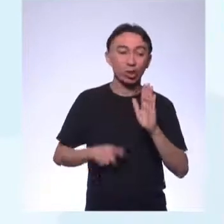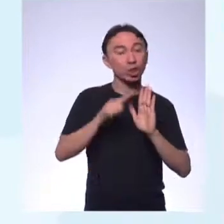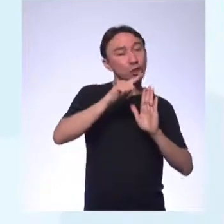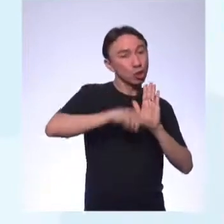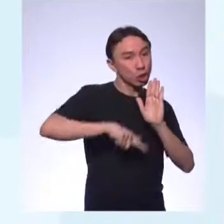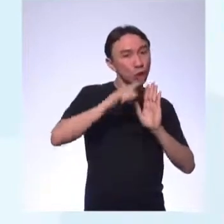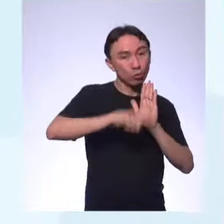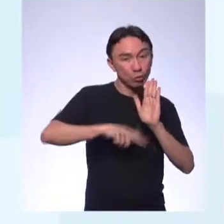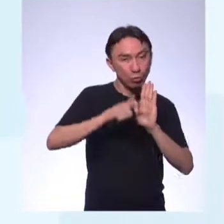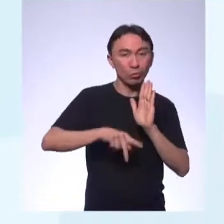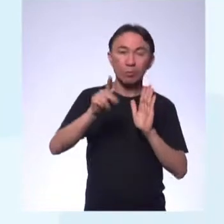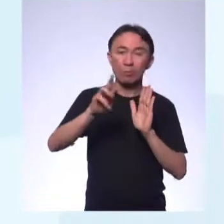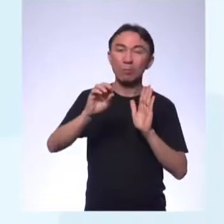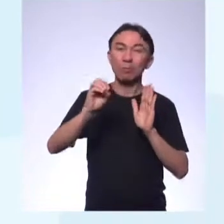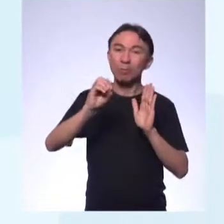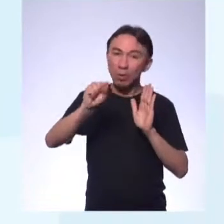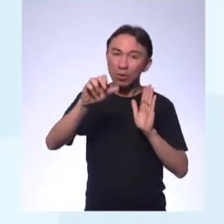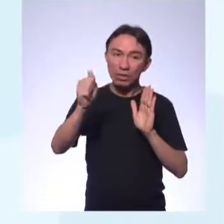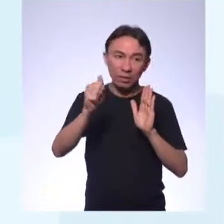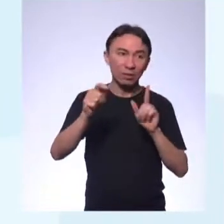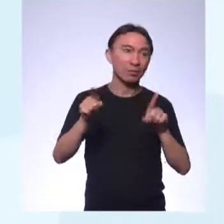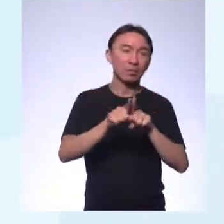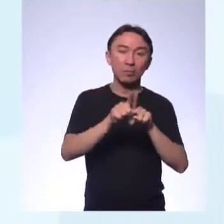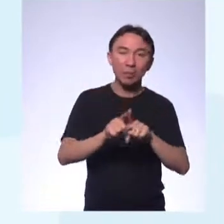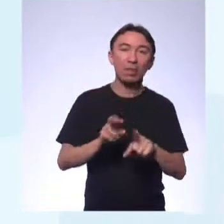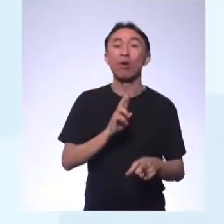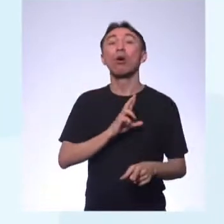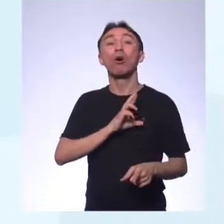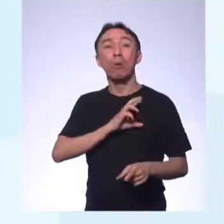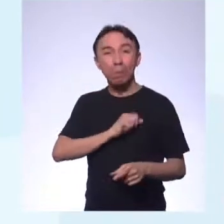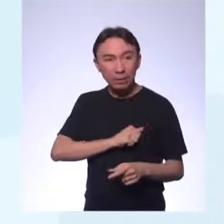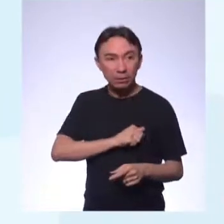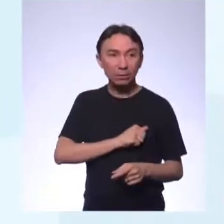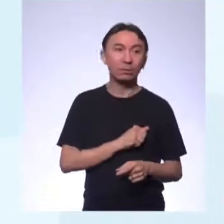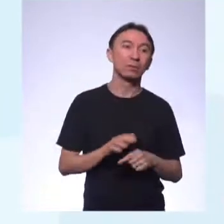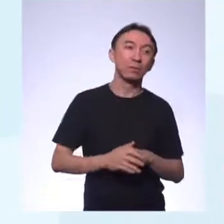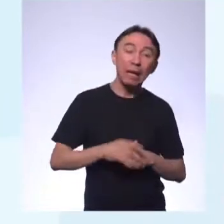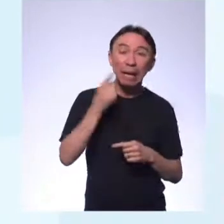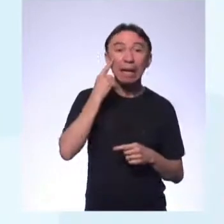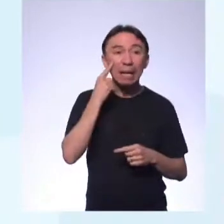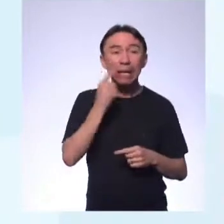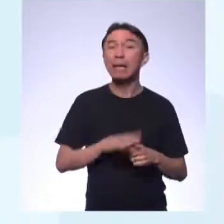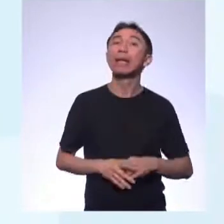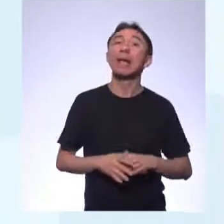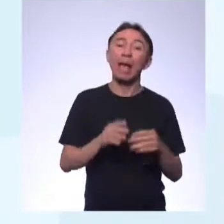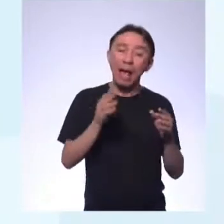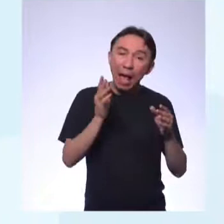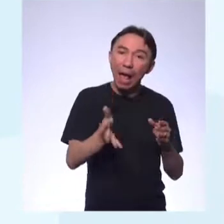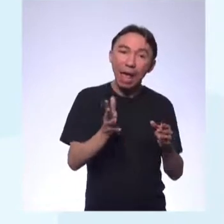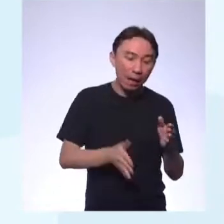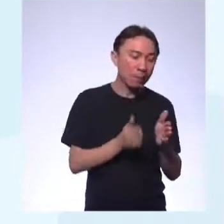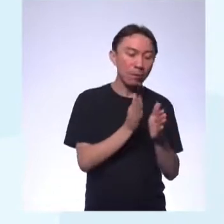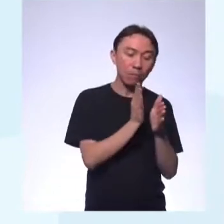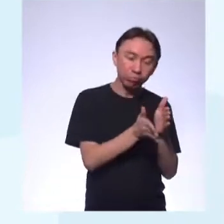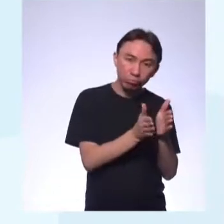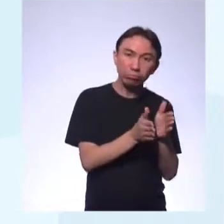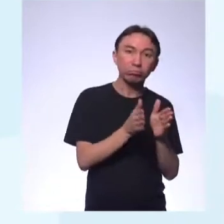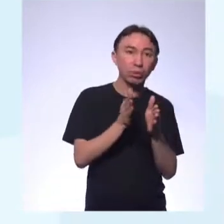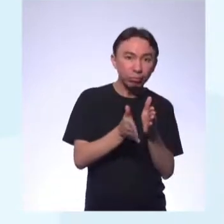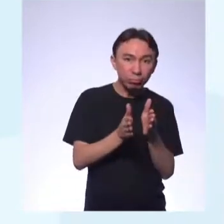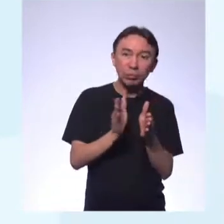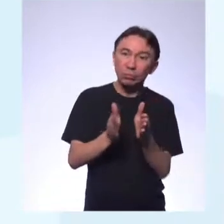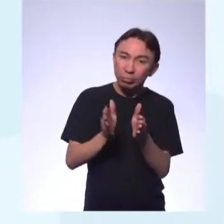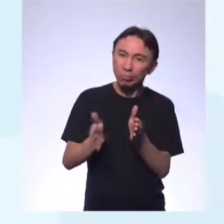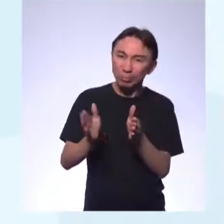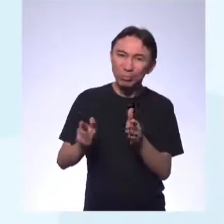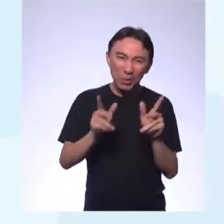ficção e romance. Quanto ao formato, é publicado de forma parcial e sequenciada em periódicos como jornais e